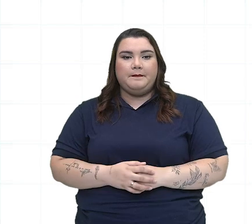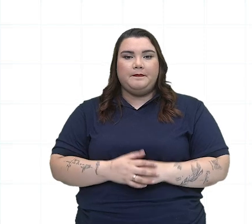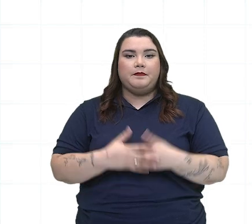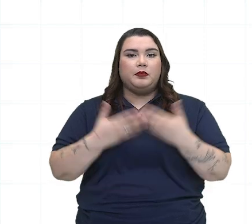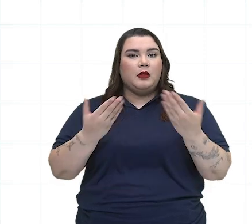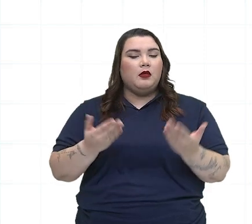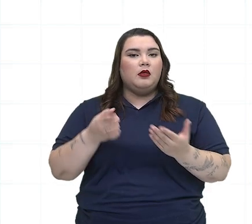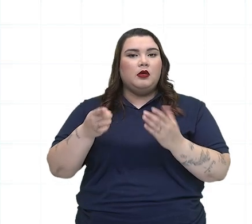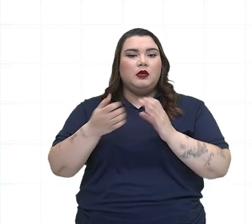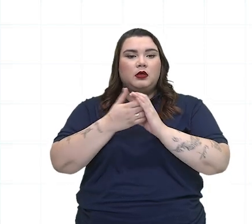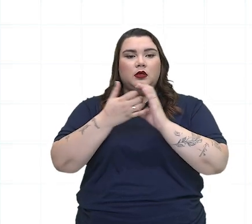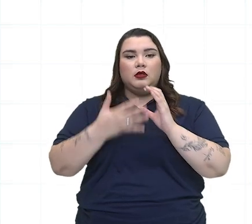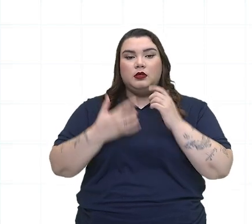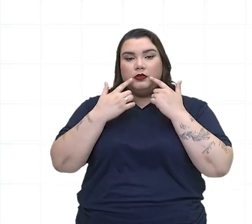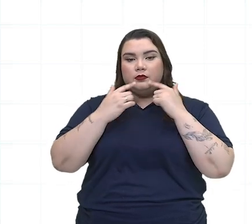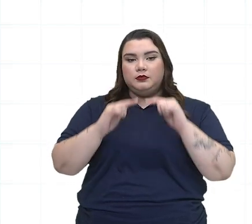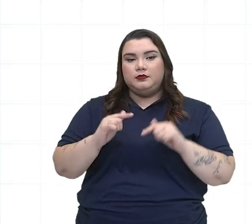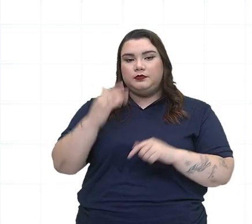de linguagem?